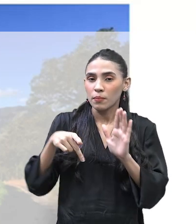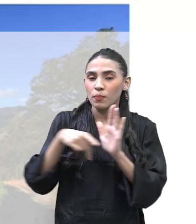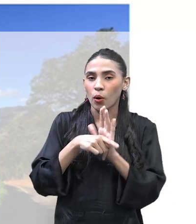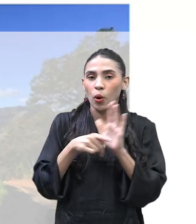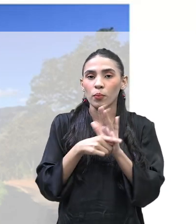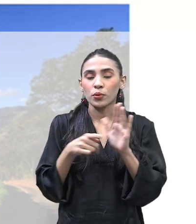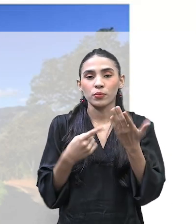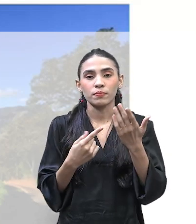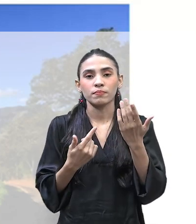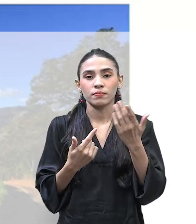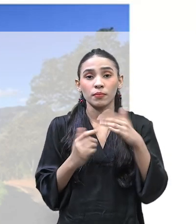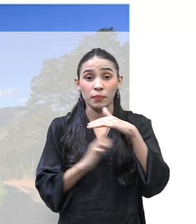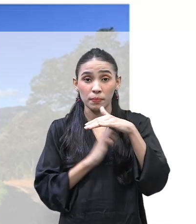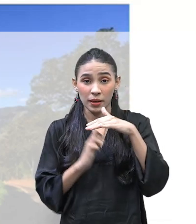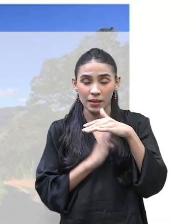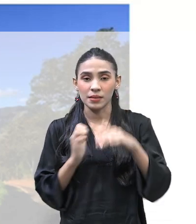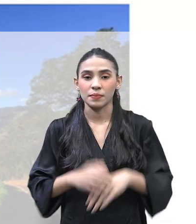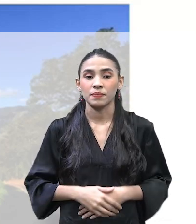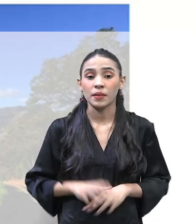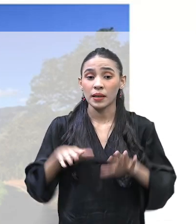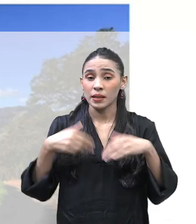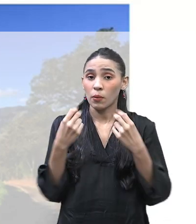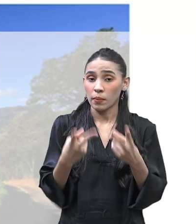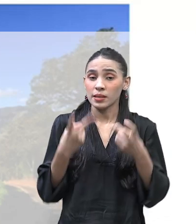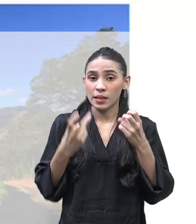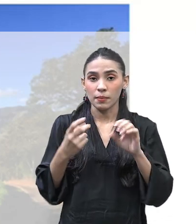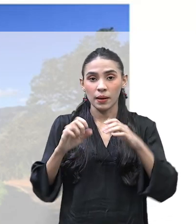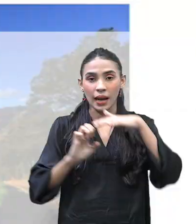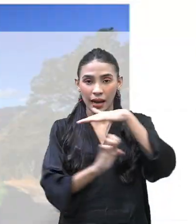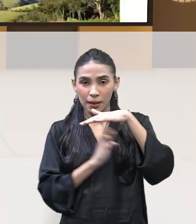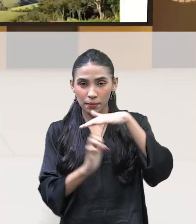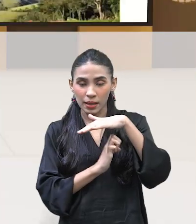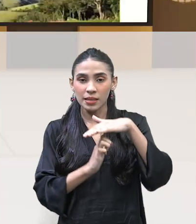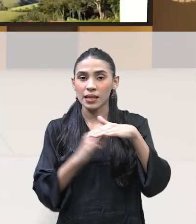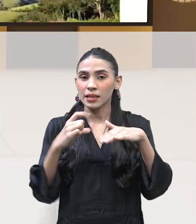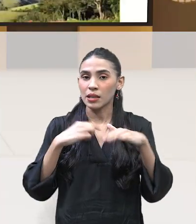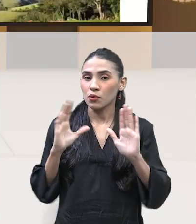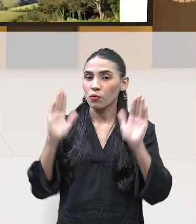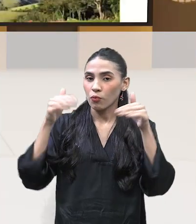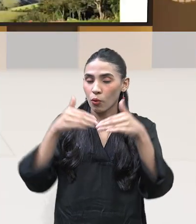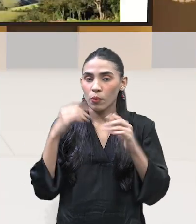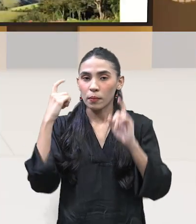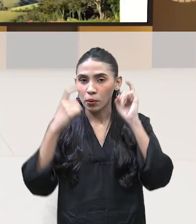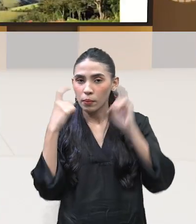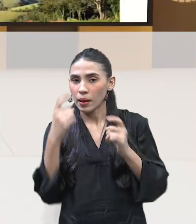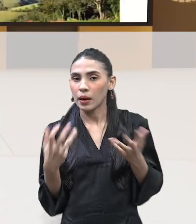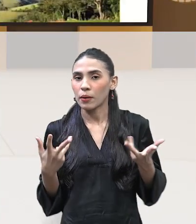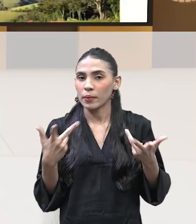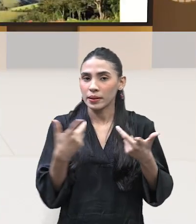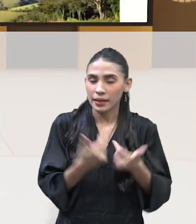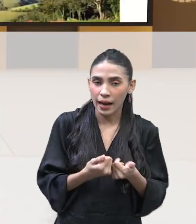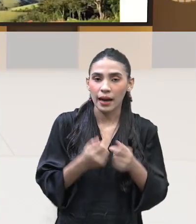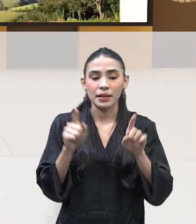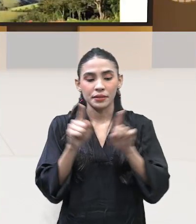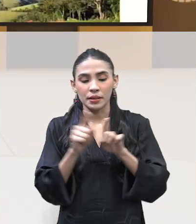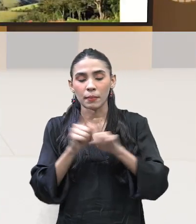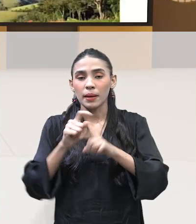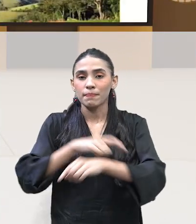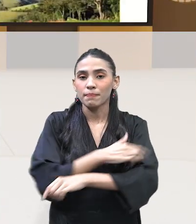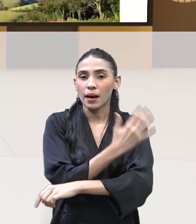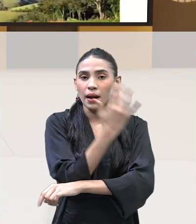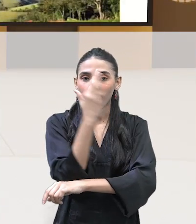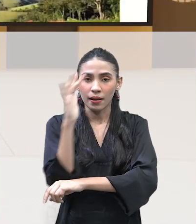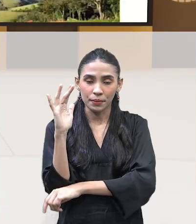da nossa essência. Então, verifique que a essência dele é o quê? Se preocupar com a qualidade, se preocupa com o meio